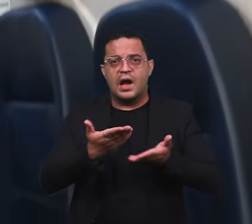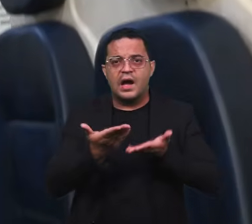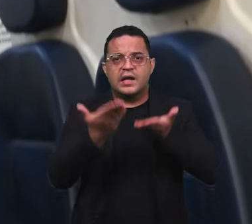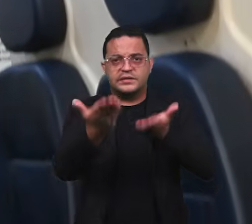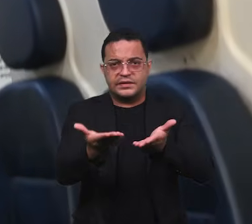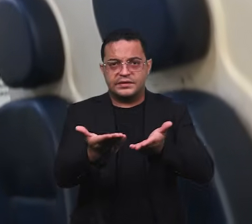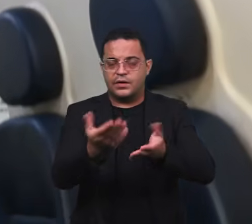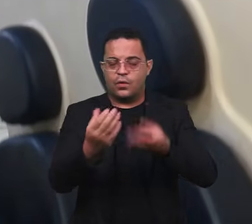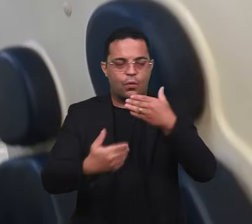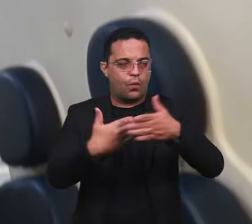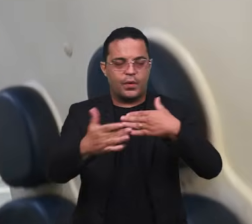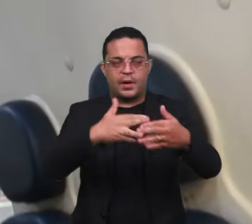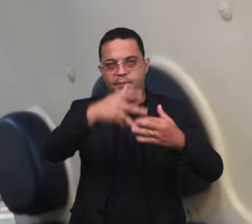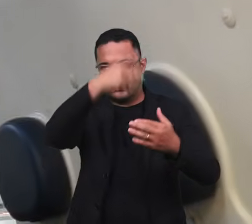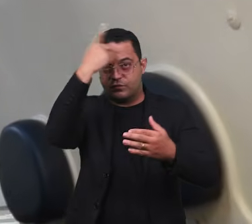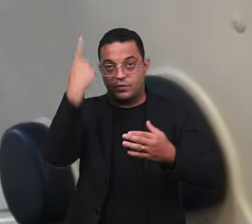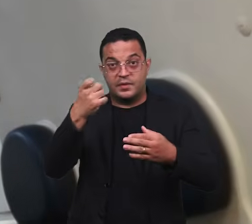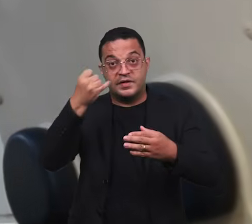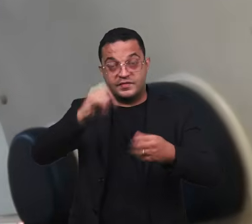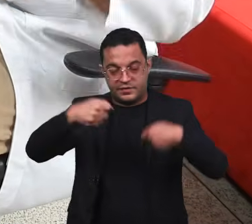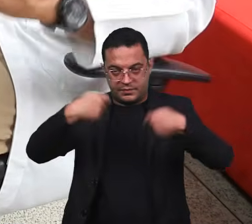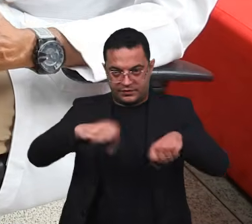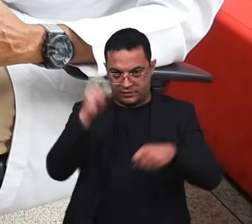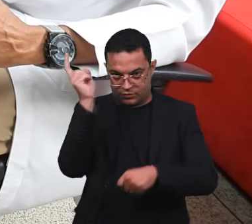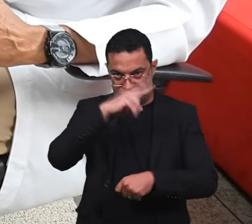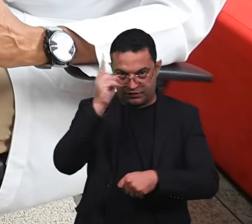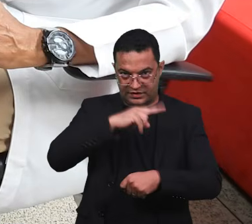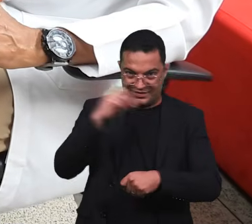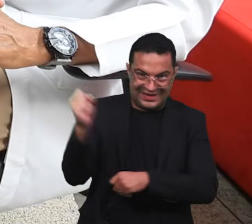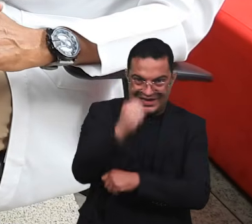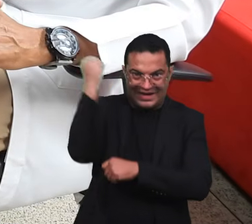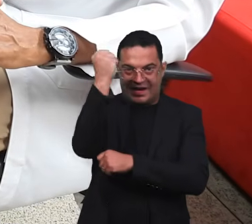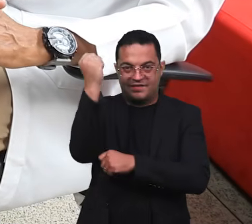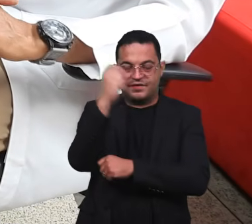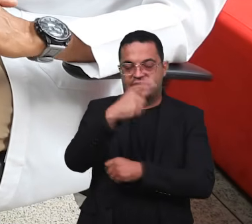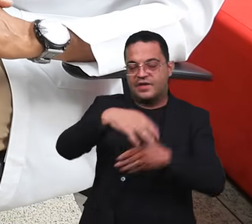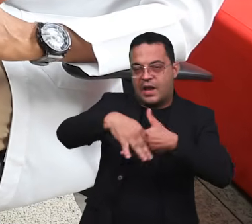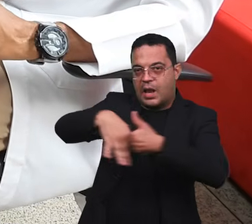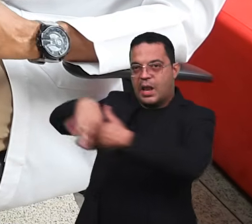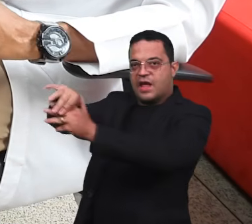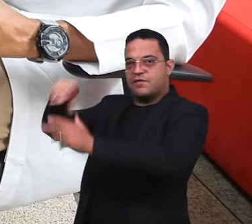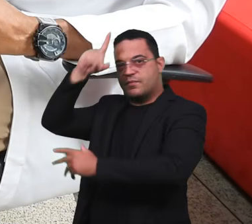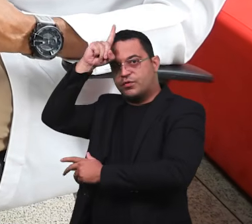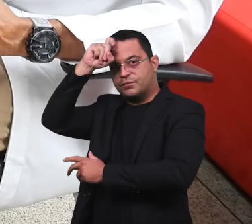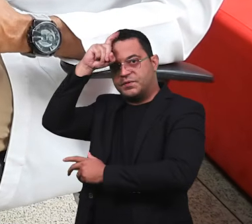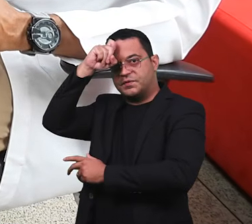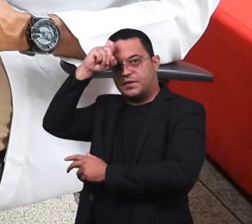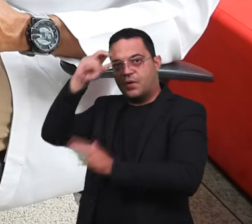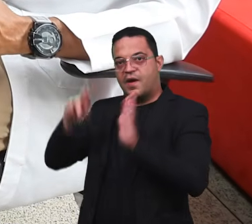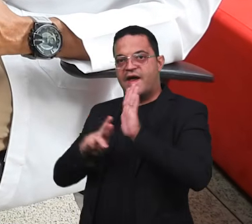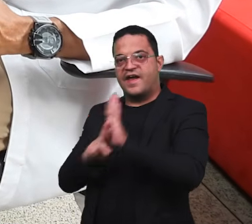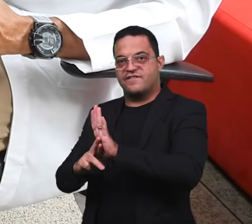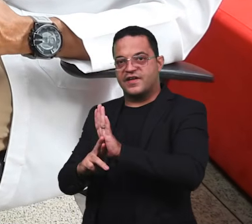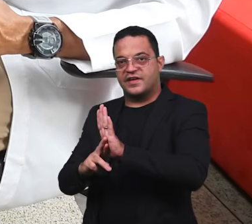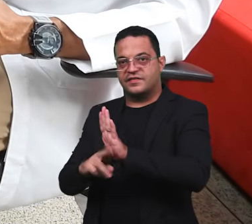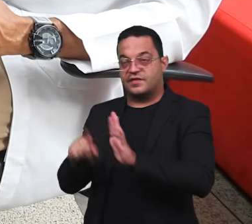paciente, cuidar, e se for algum caso a mais, até de encaminhar para um hospital aí de referência.